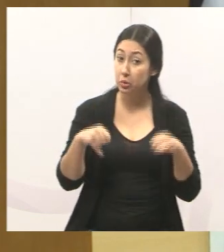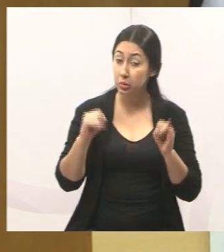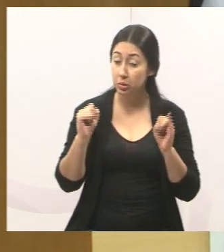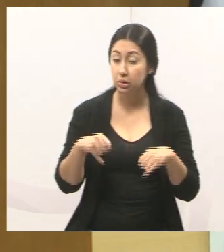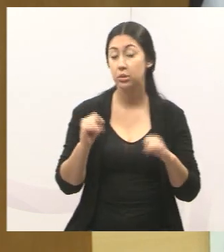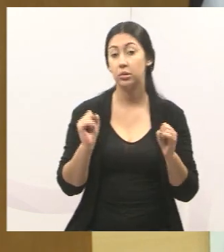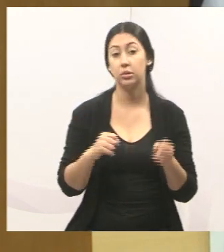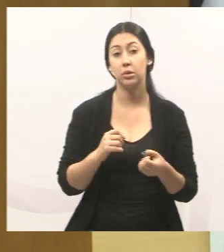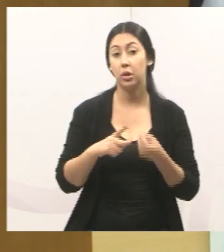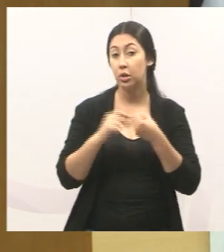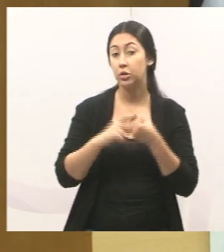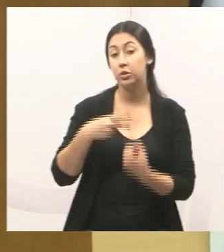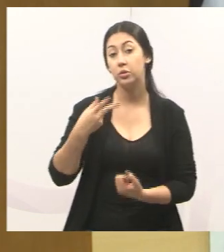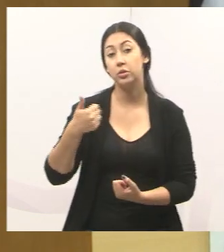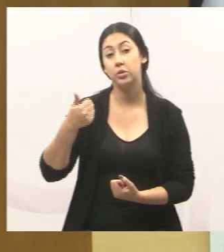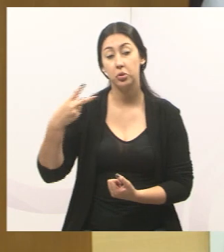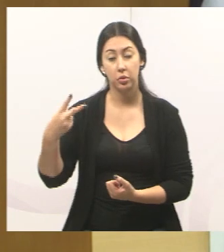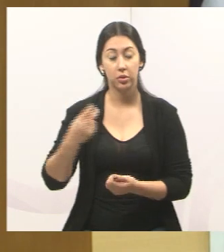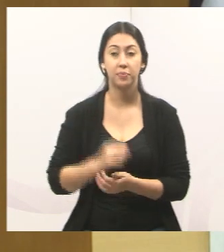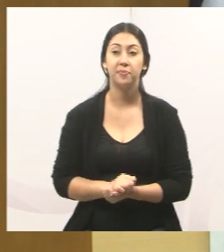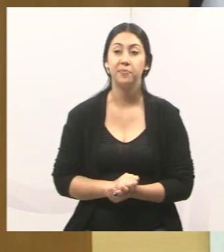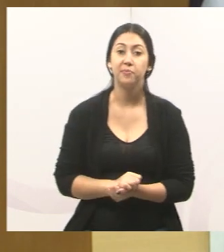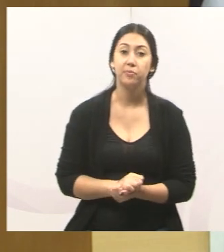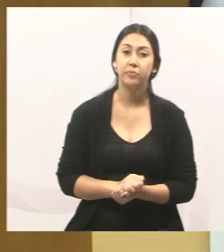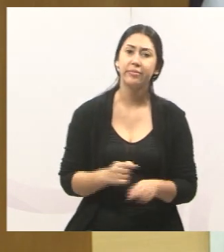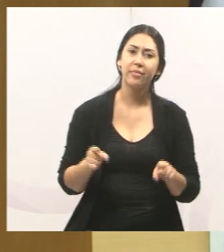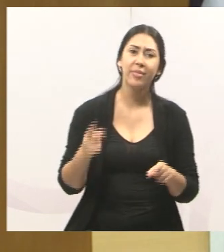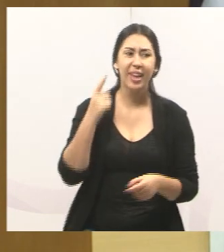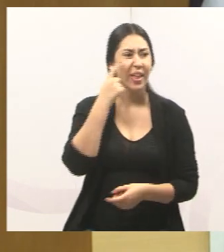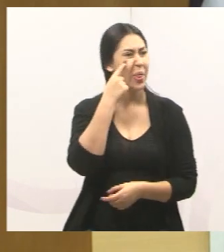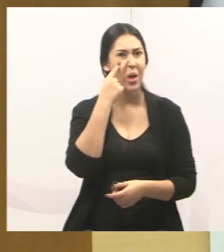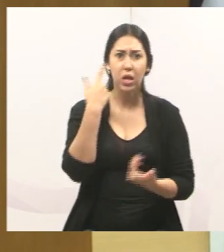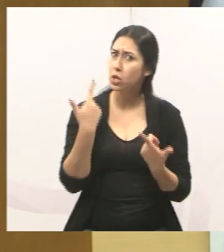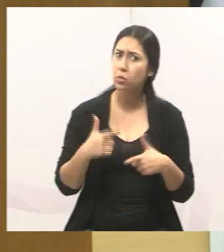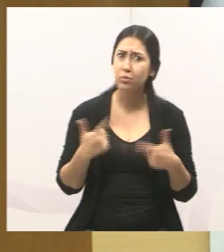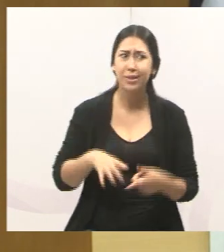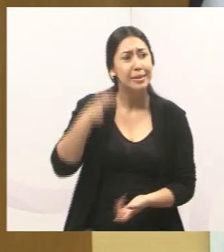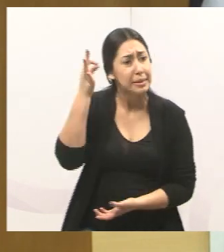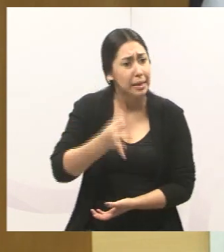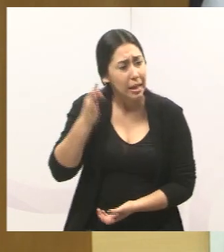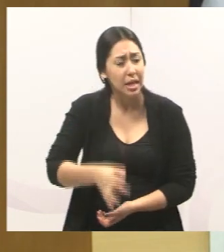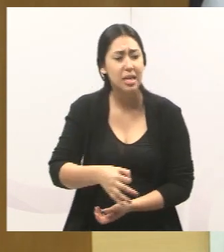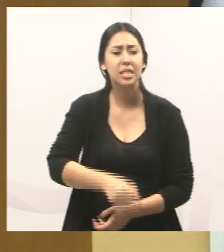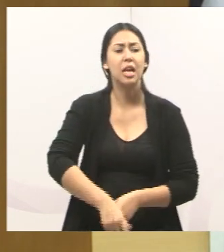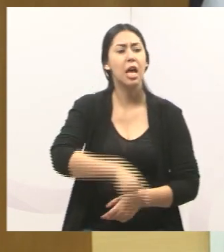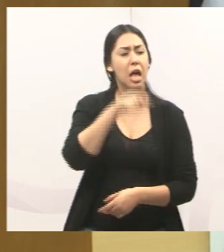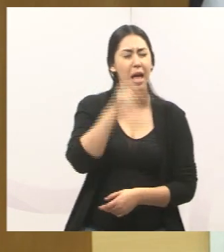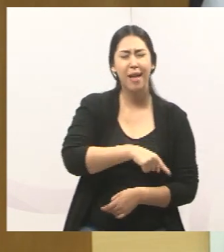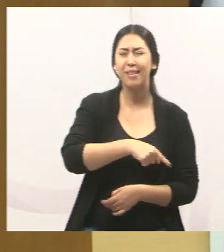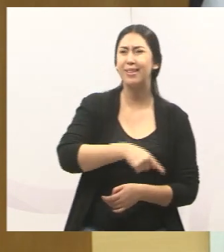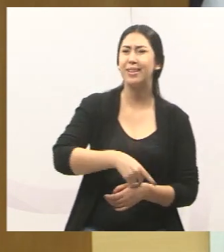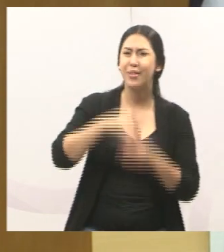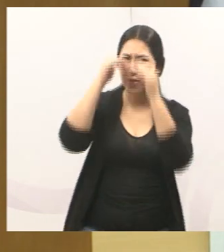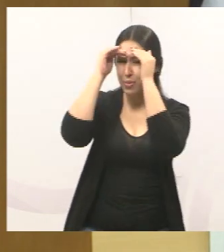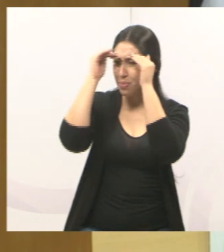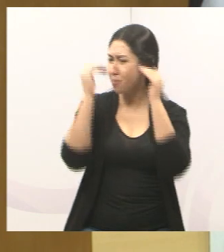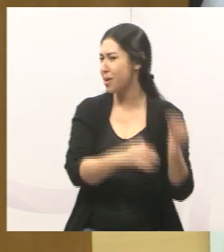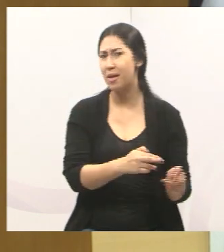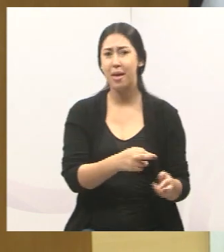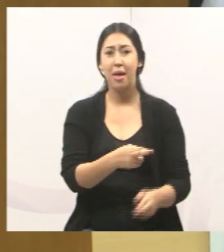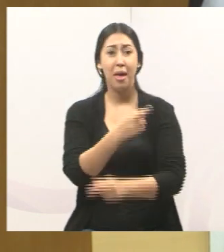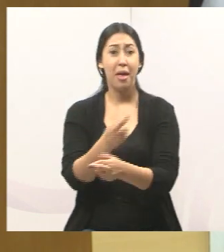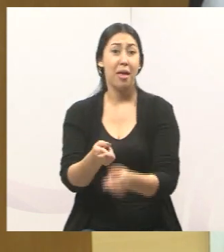Constituição Federal. Não restam dúvidas que houve claro desrespeito ao dinheiro público e melhorias poderiam ter